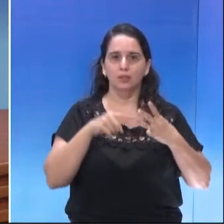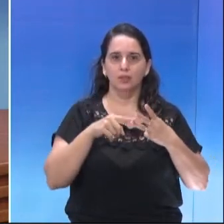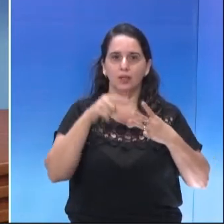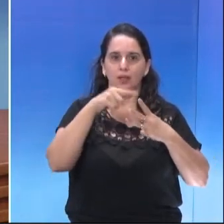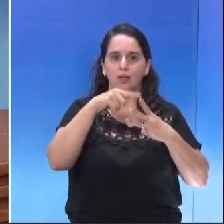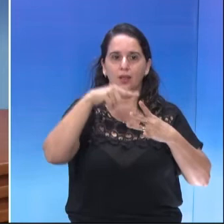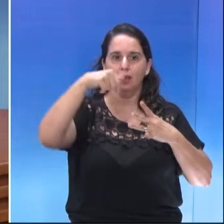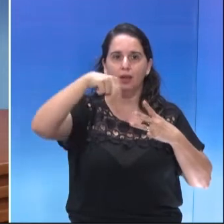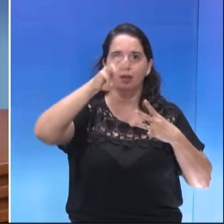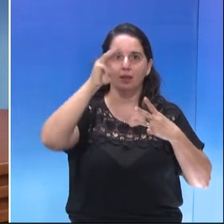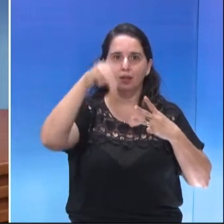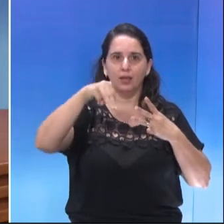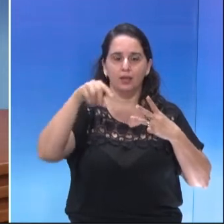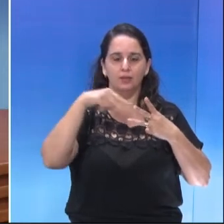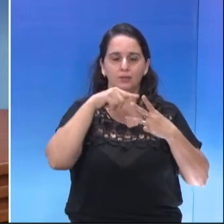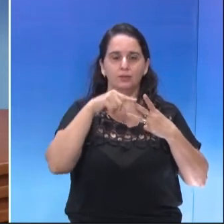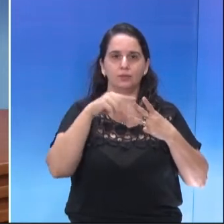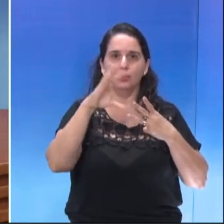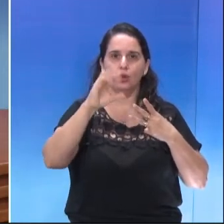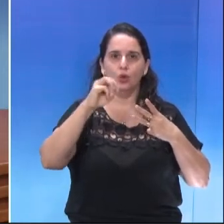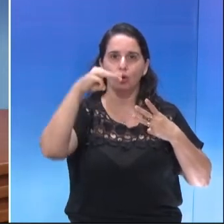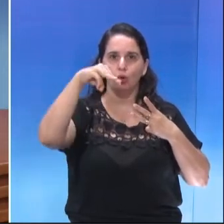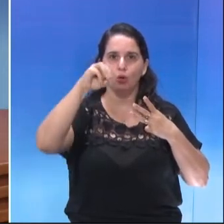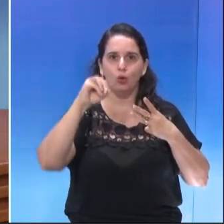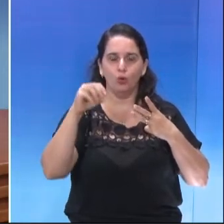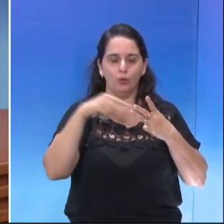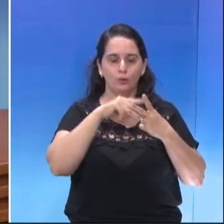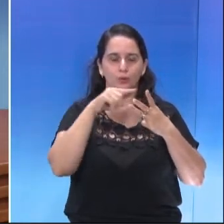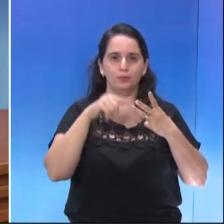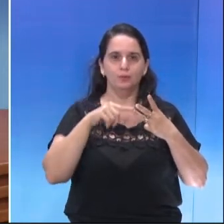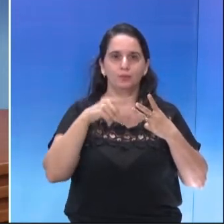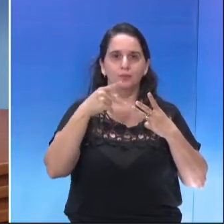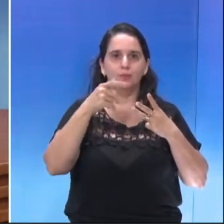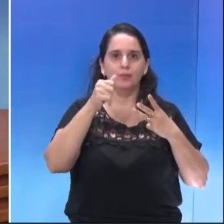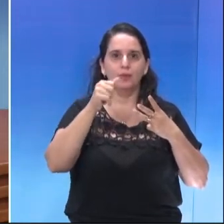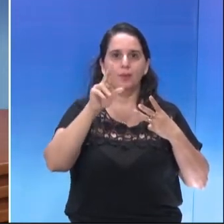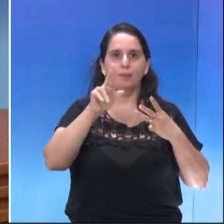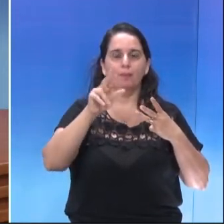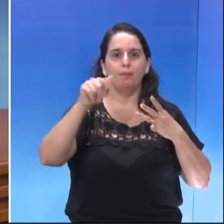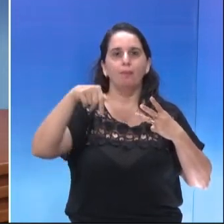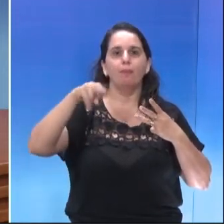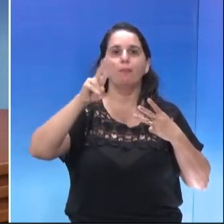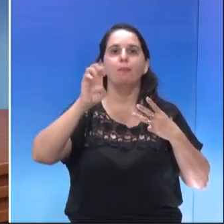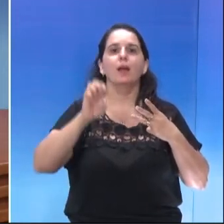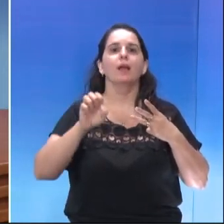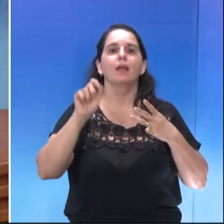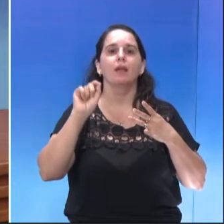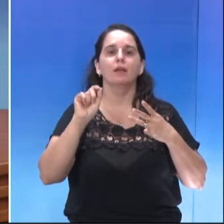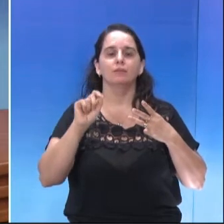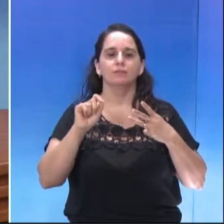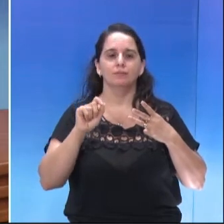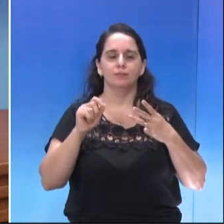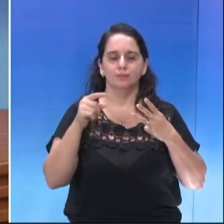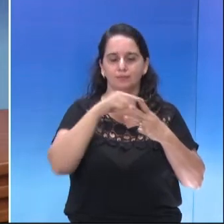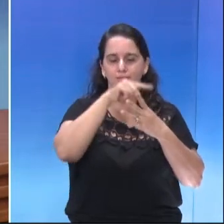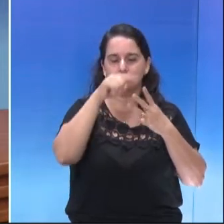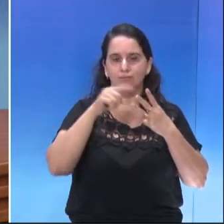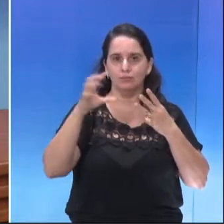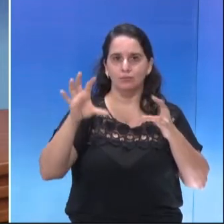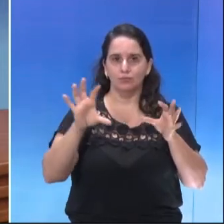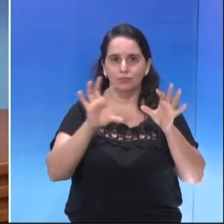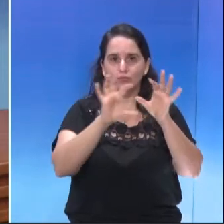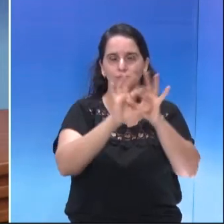como, para quê, ok? Para quê, como e quem. Essa é a ideia